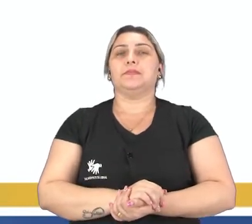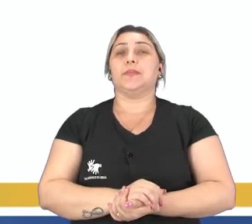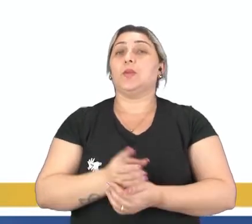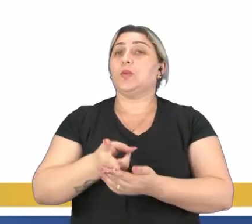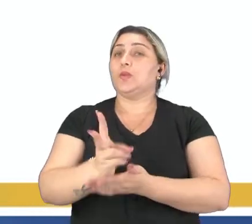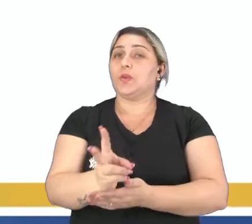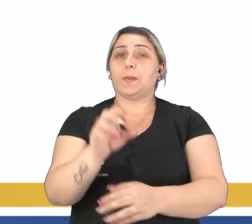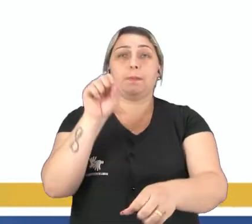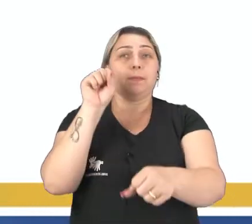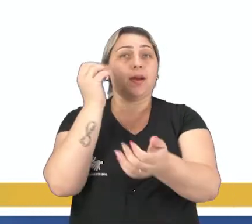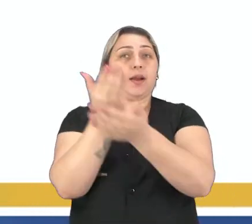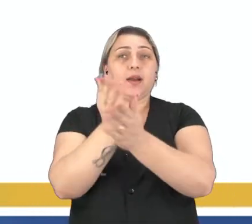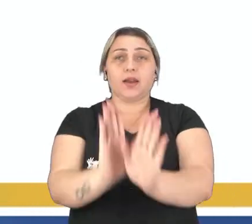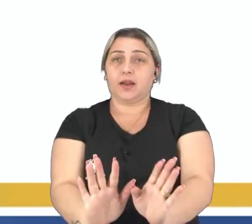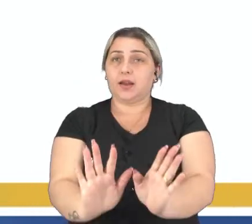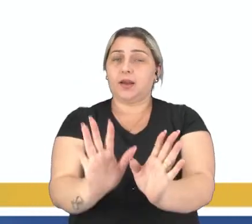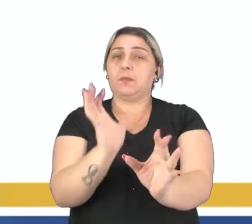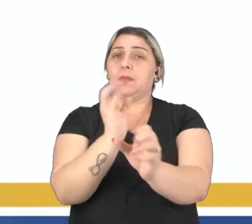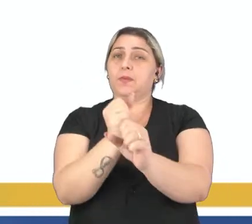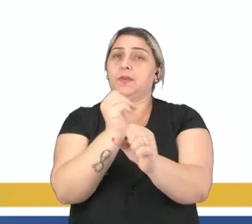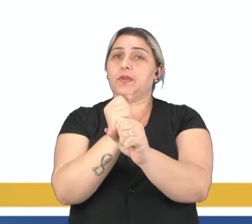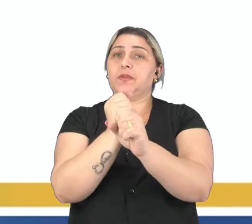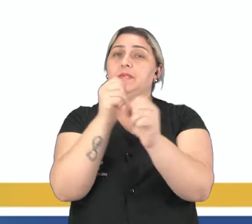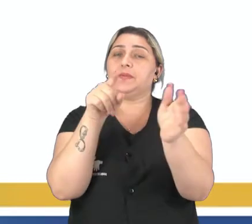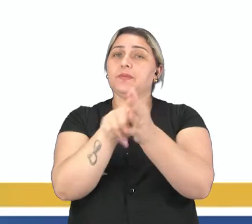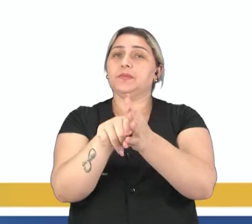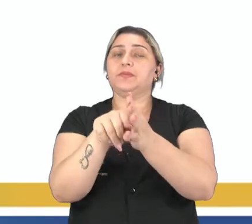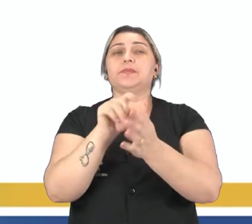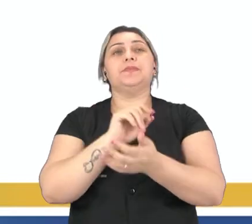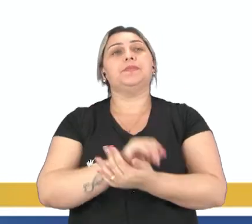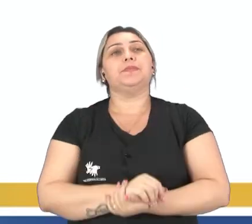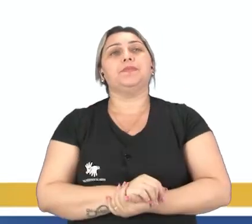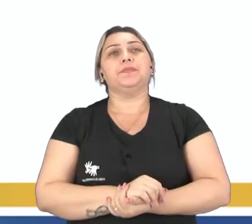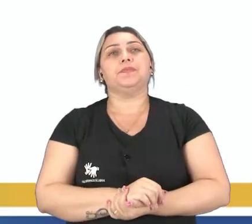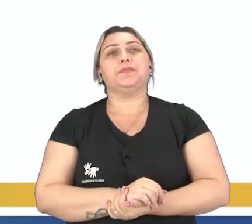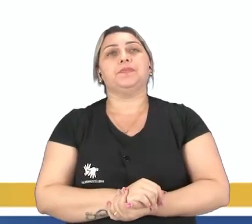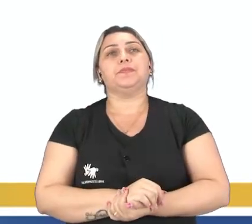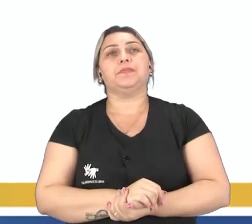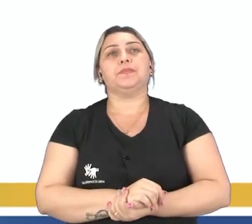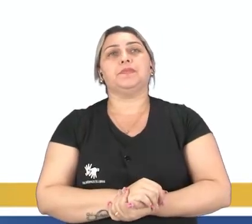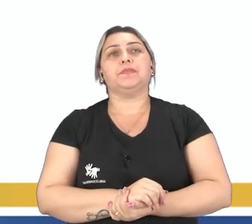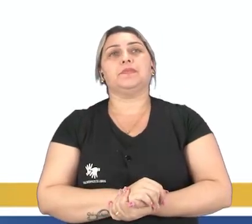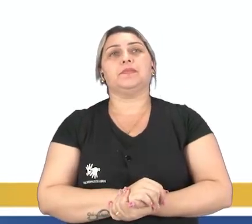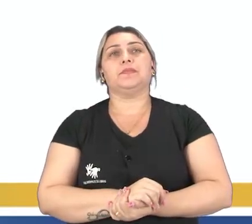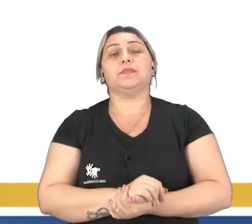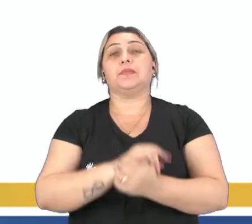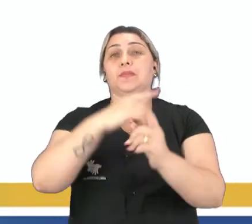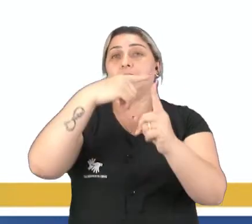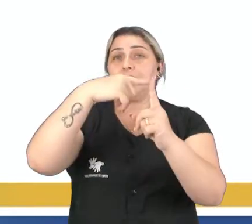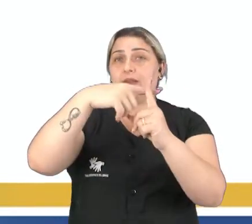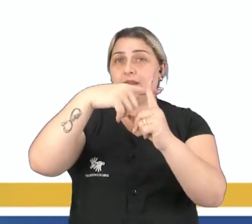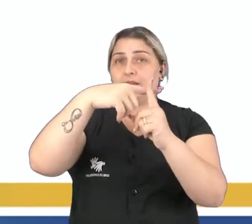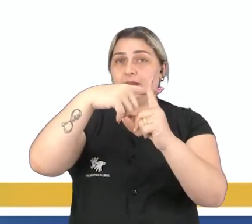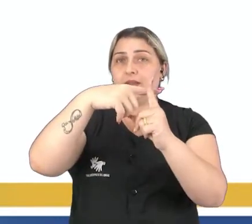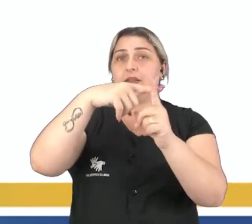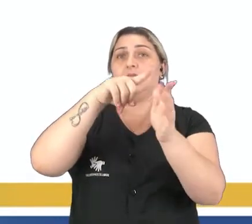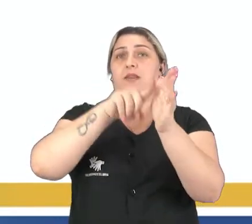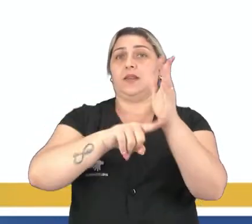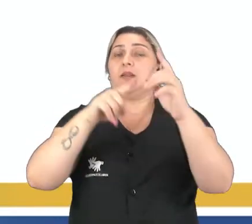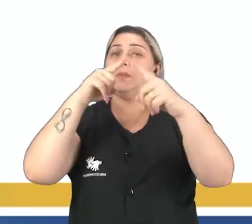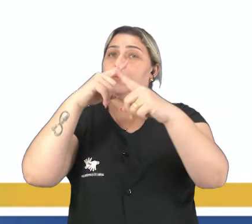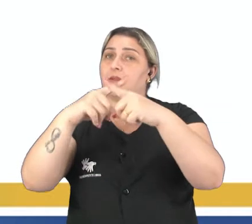como eu continuar a minha divisão. Bom, assim como na adição, na subtração e